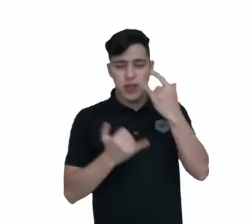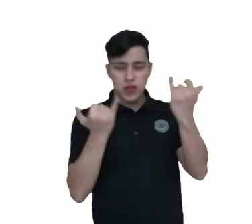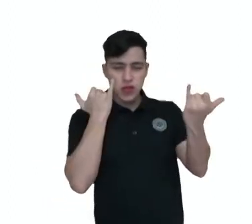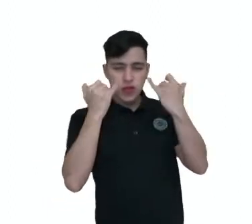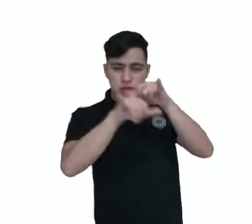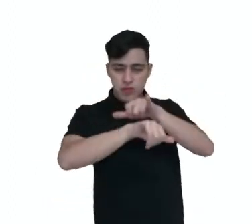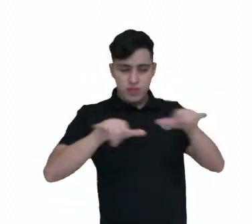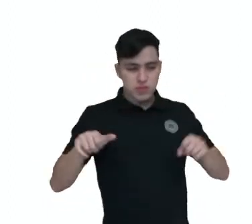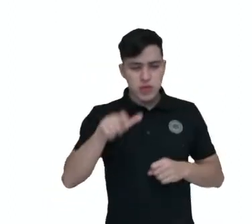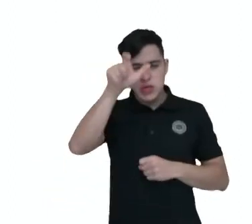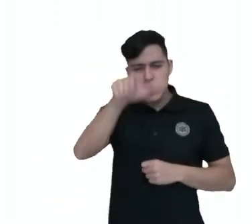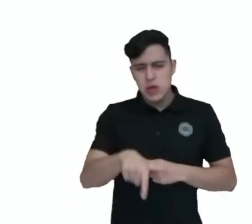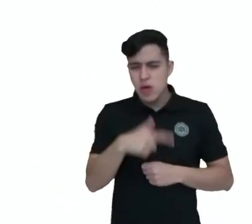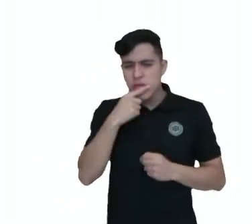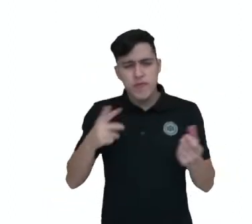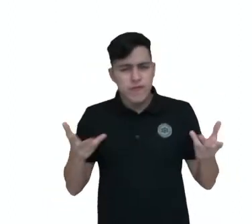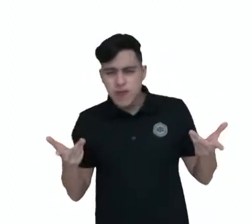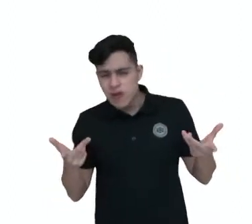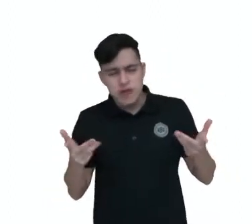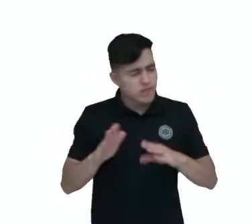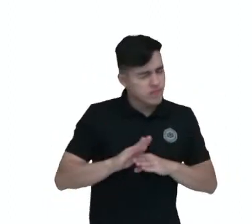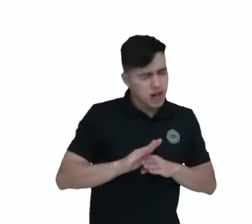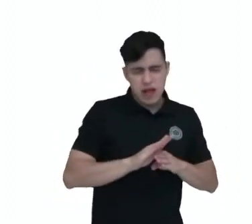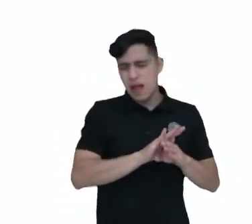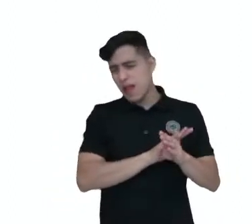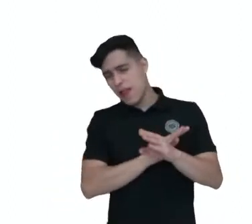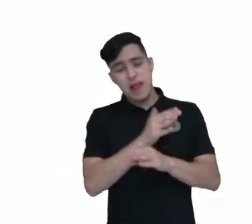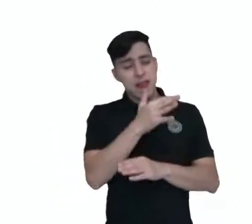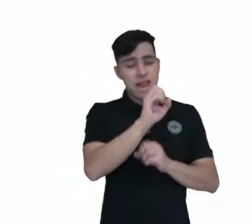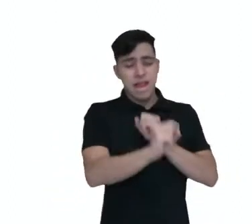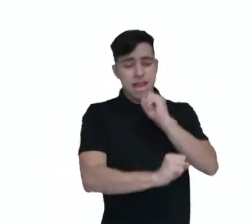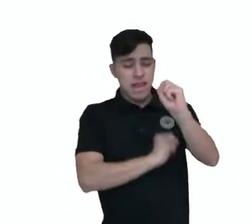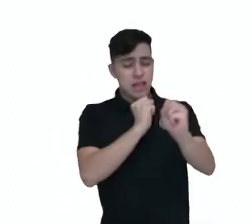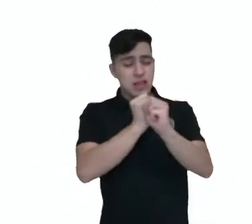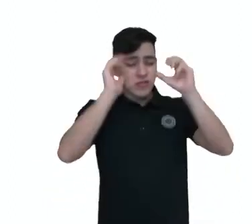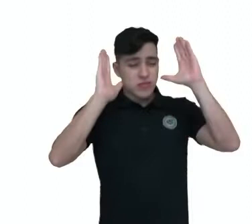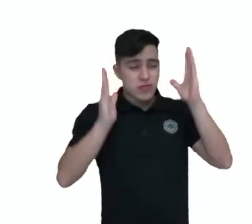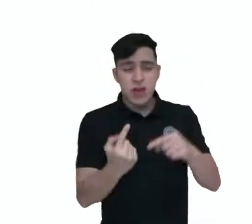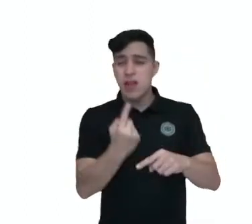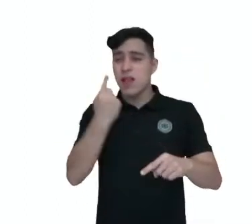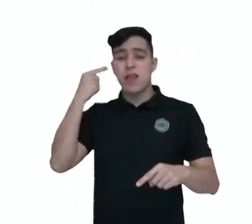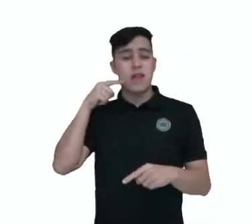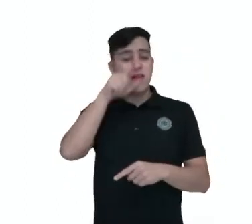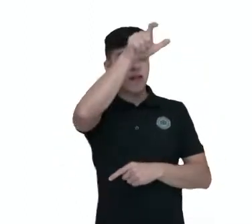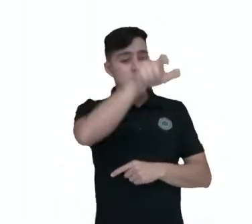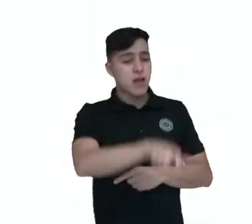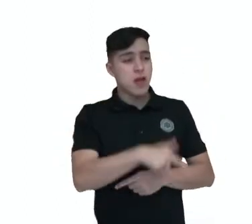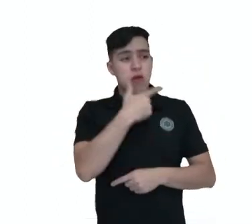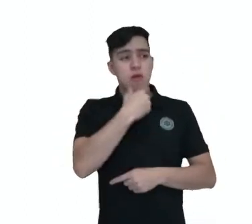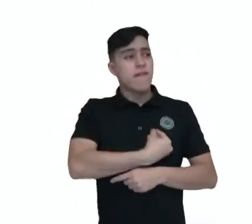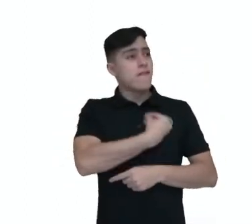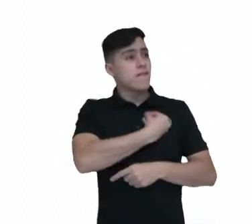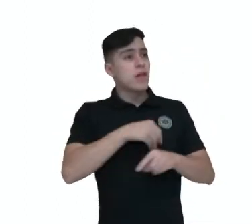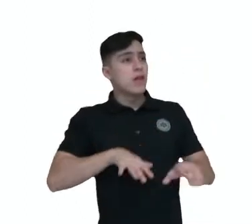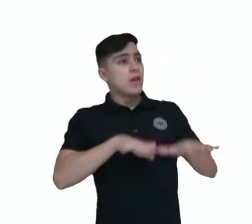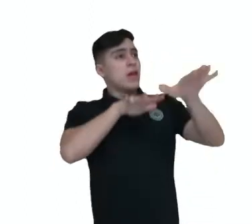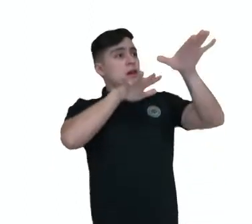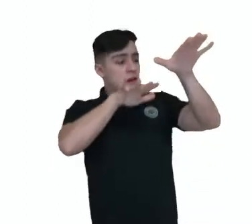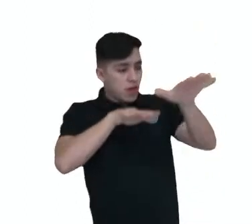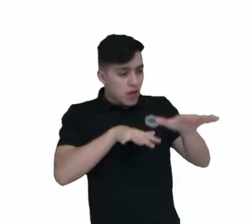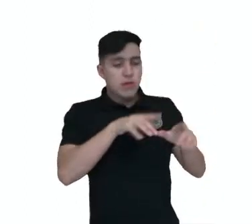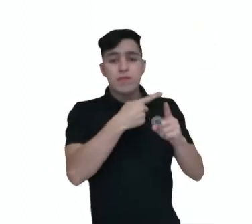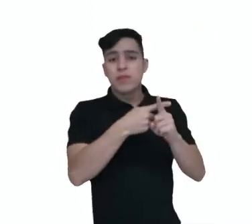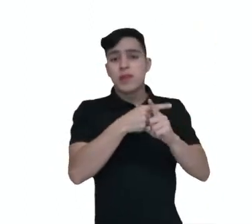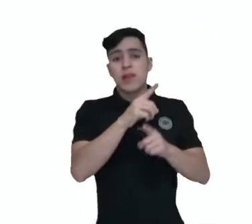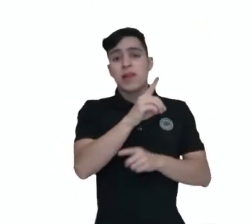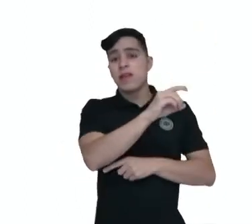velocidade, Bolt tornou-se há exatos 10 anos uma lenda viva do atletismo, ao correr 100 metros